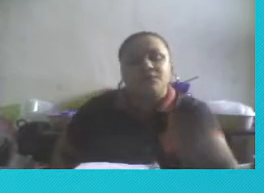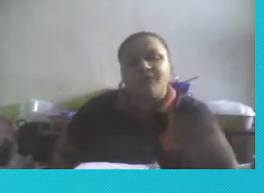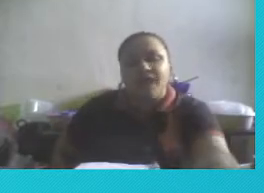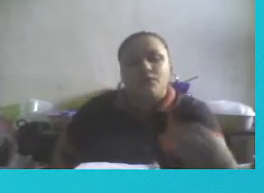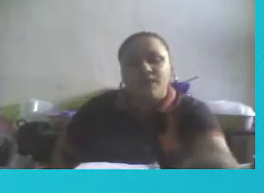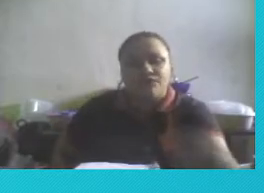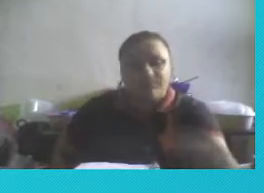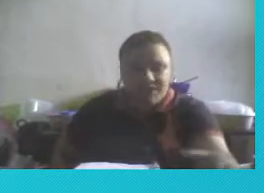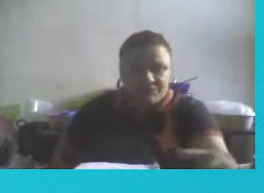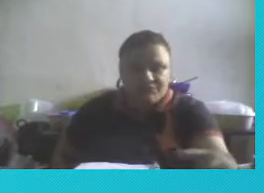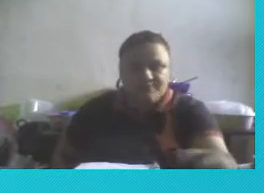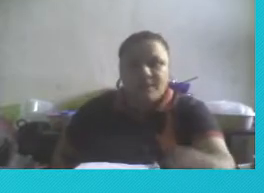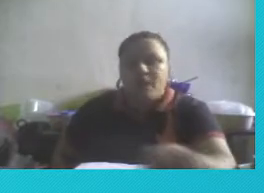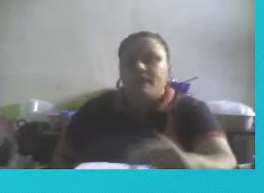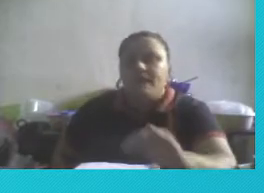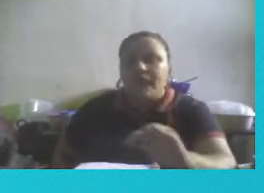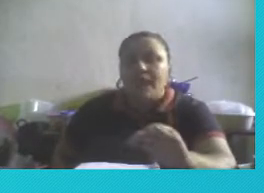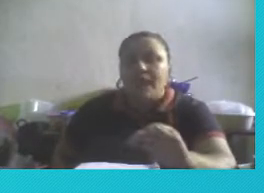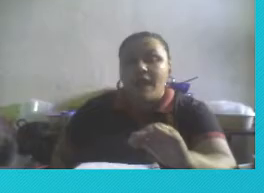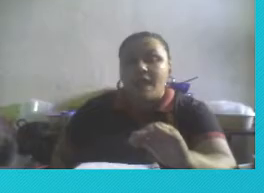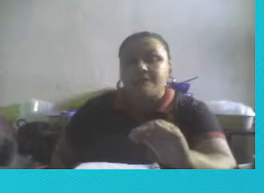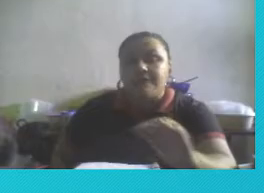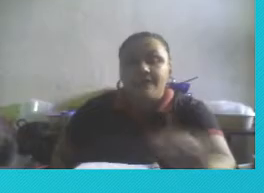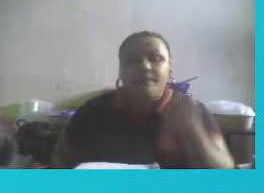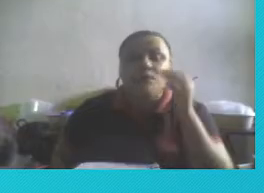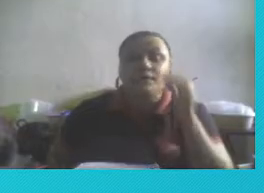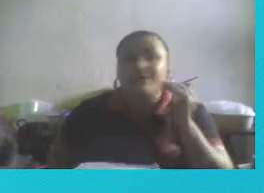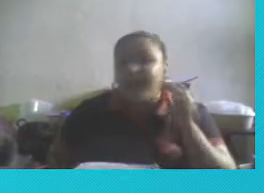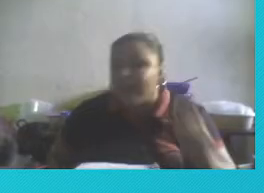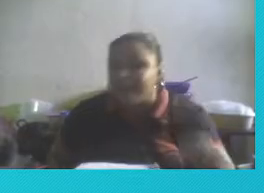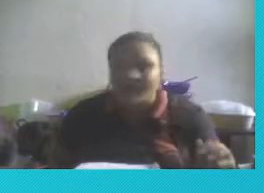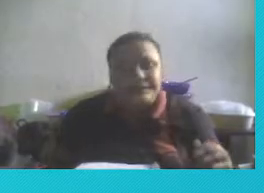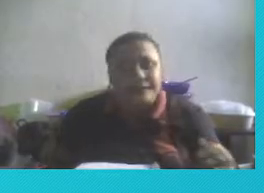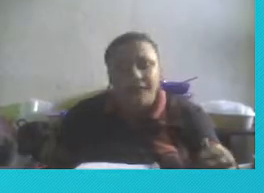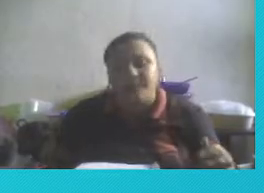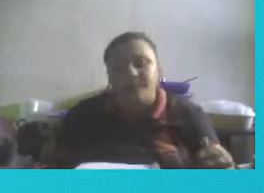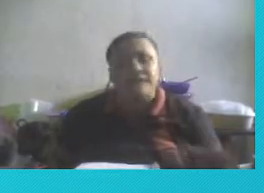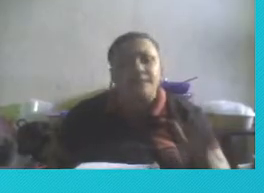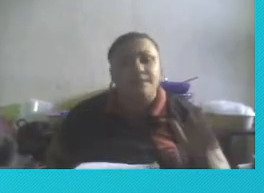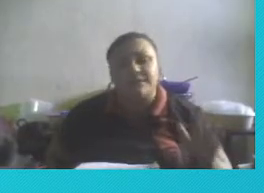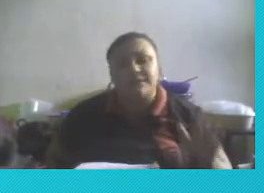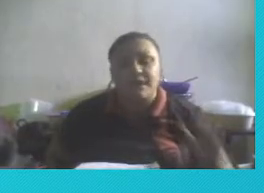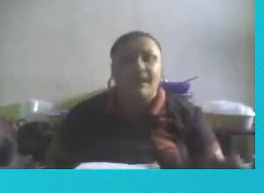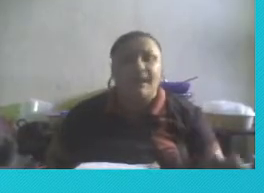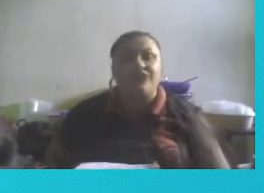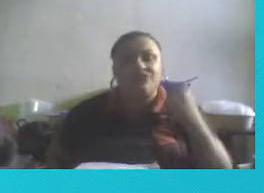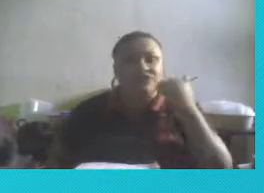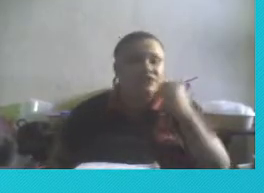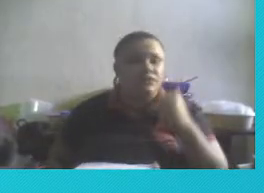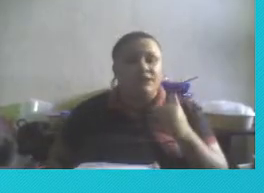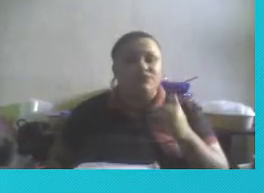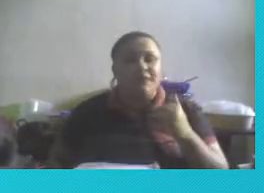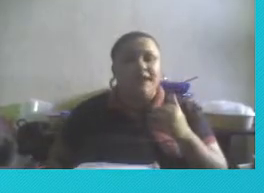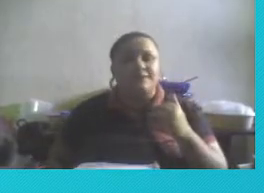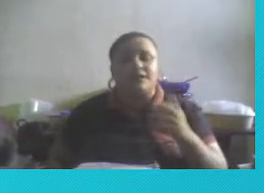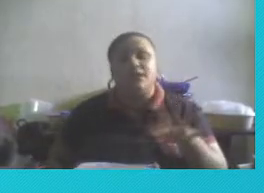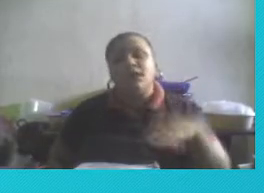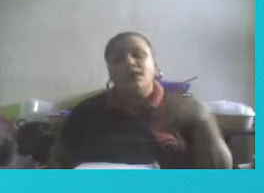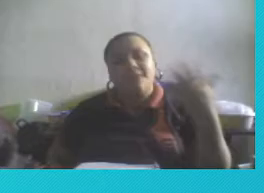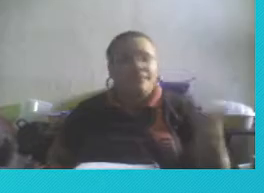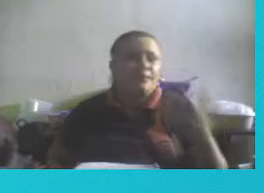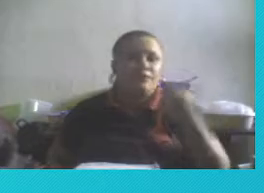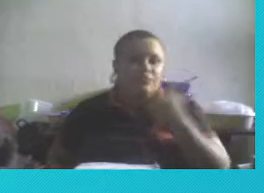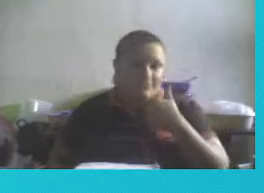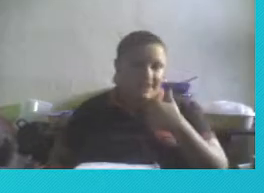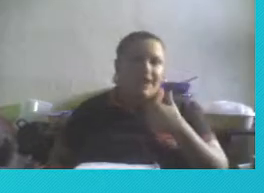mãos frequentemente. Sempre use máscara, sempre, sempre, sempre. Tia não tá de máscara.